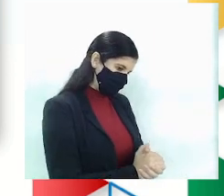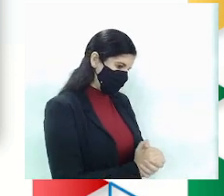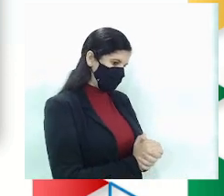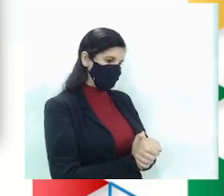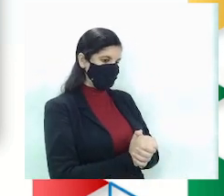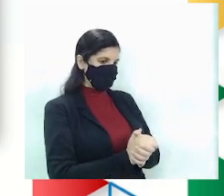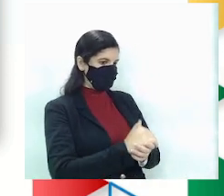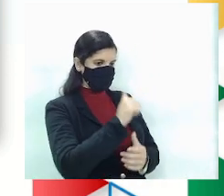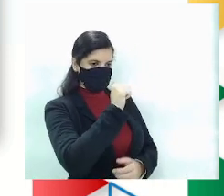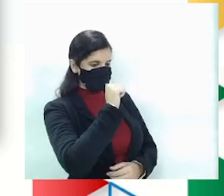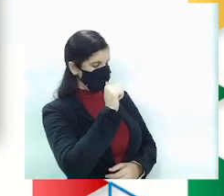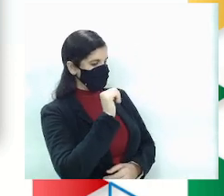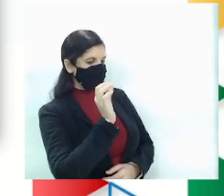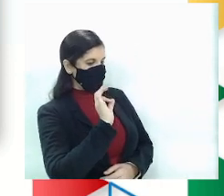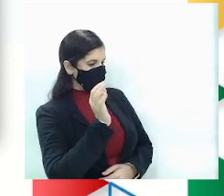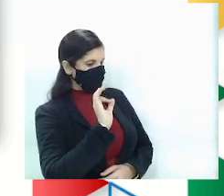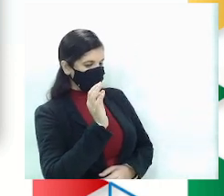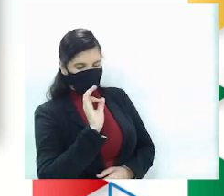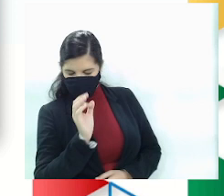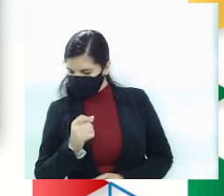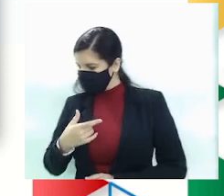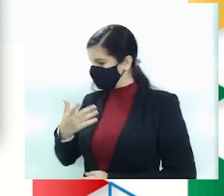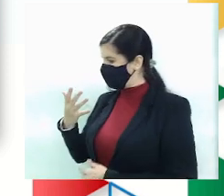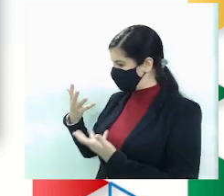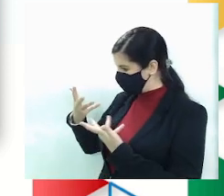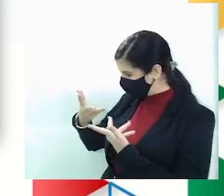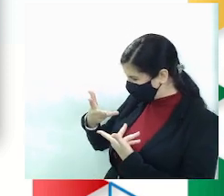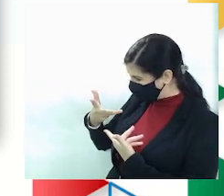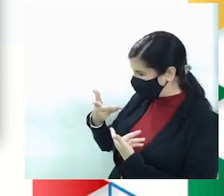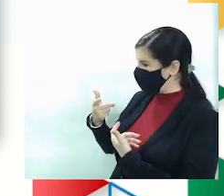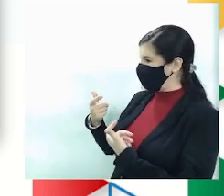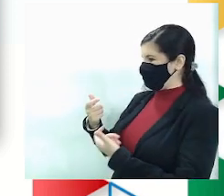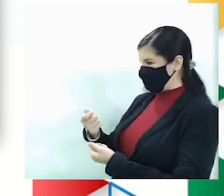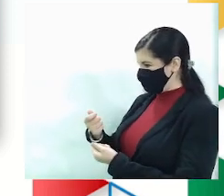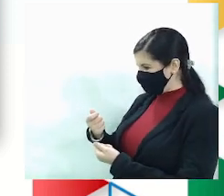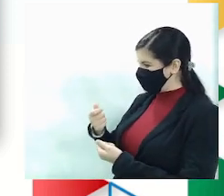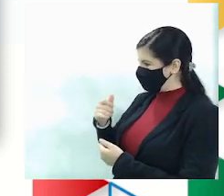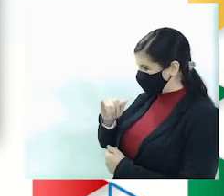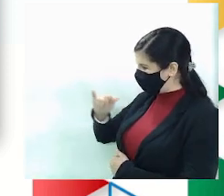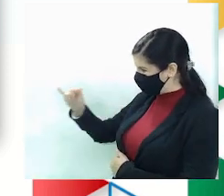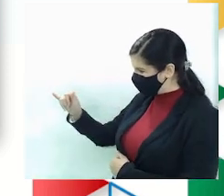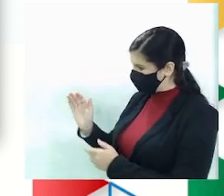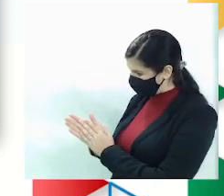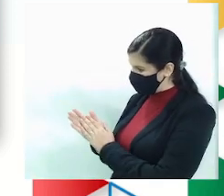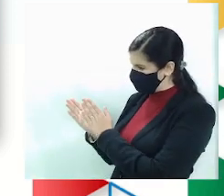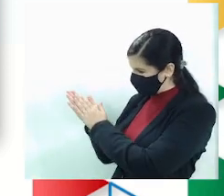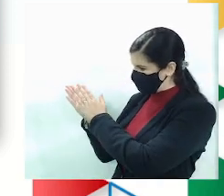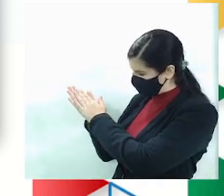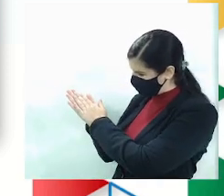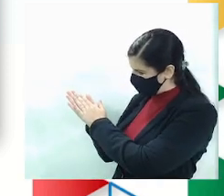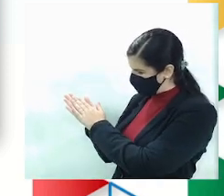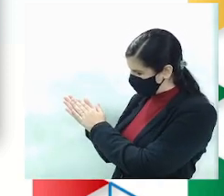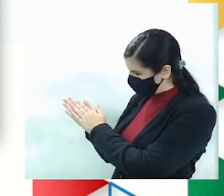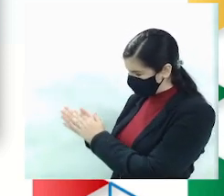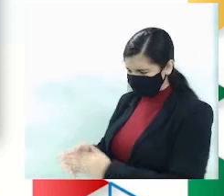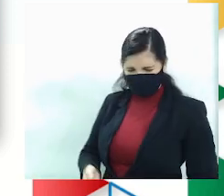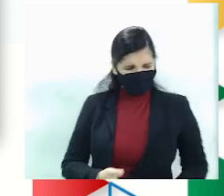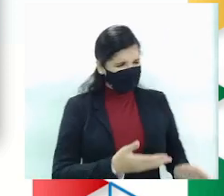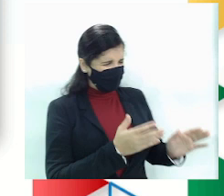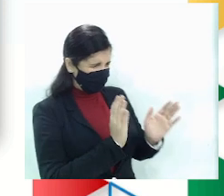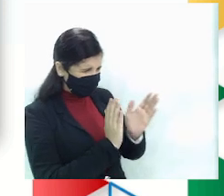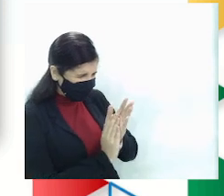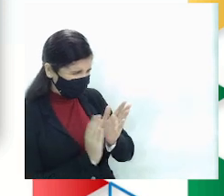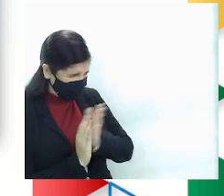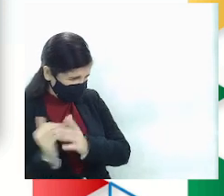mais bebendo. A outra diz: que maravilha! Transmita-lhe meus parabéns. Parabéns? Por